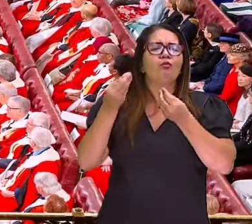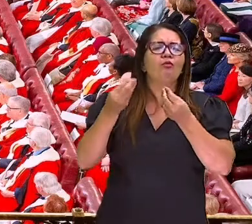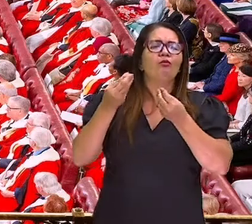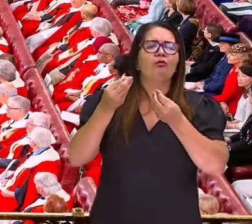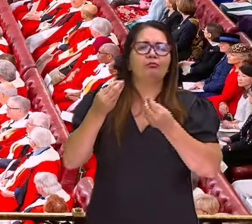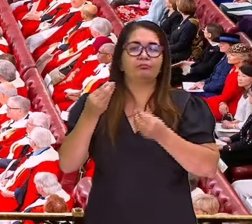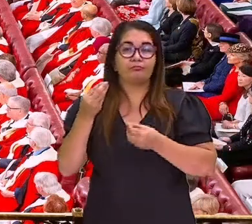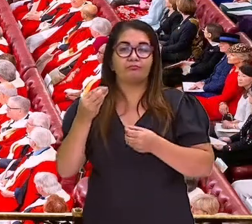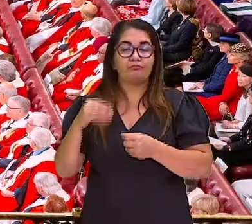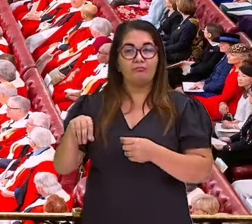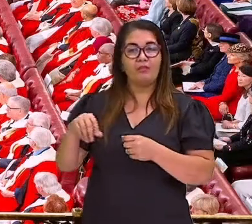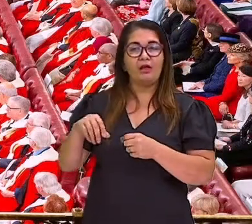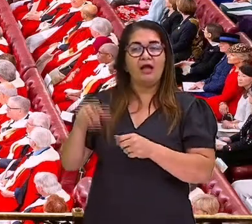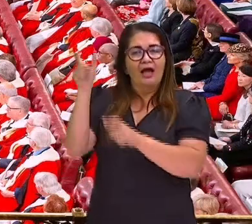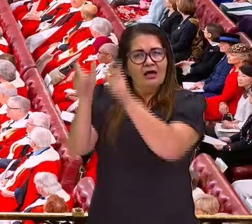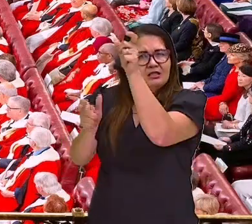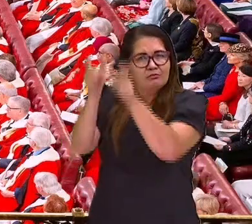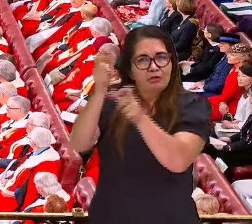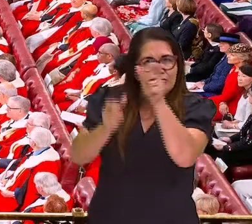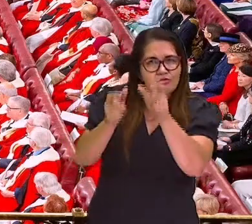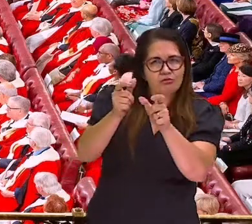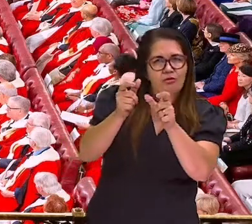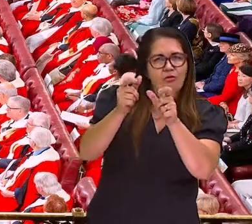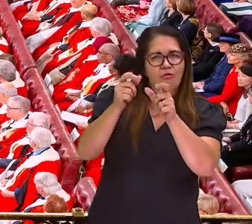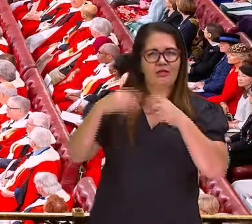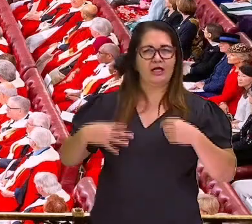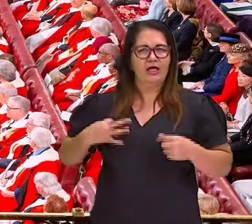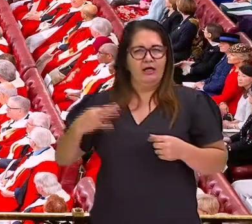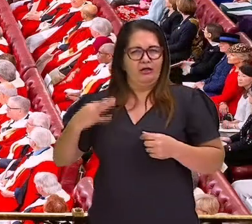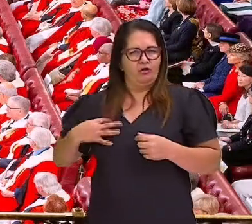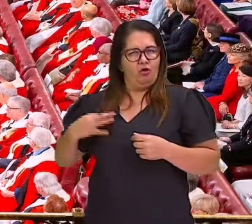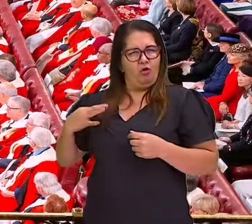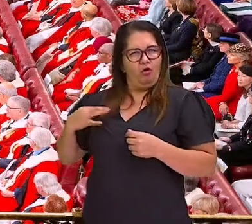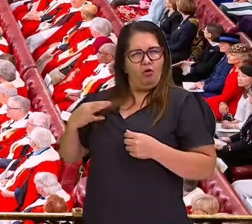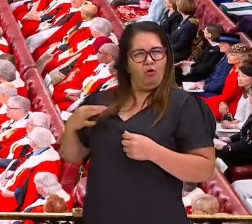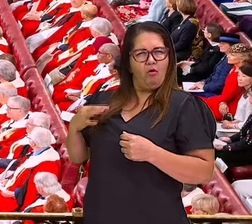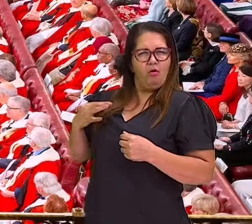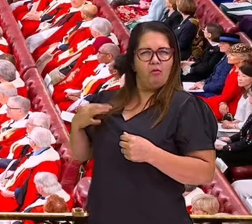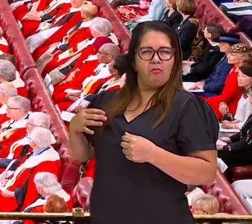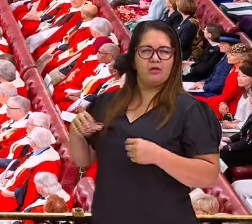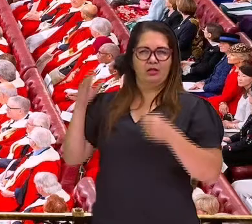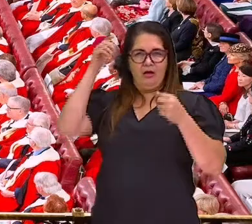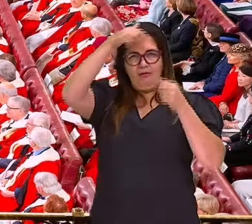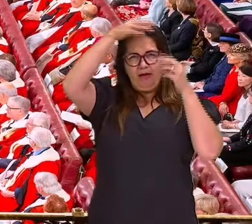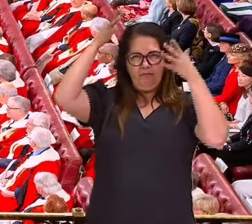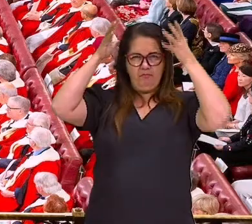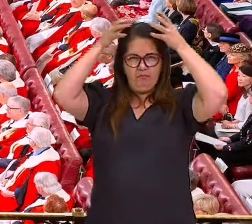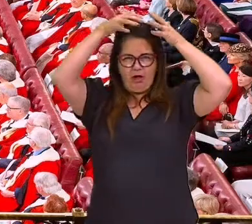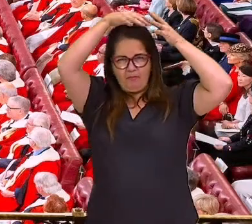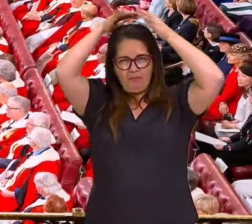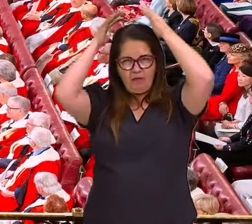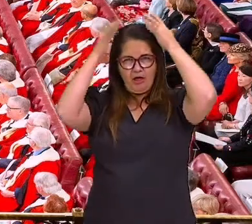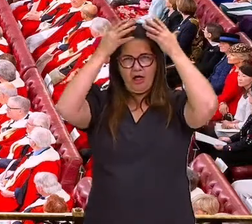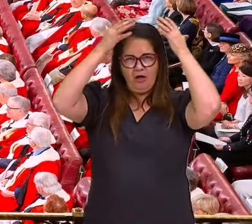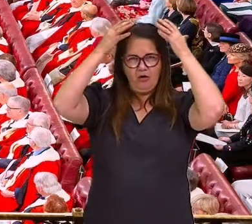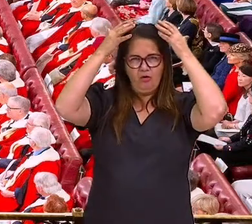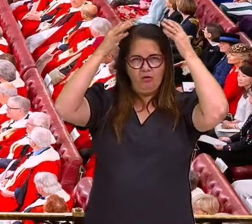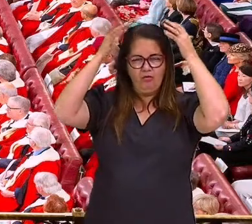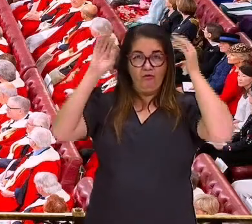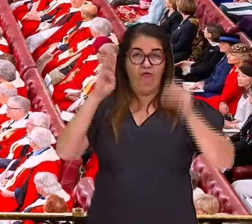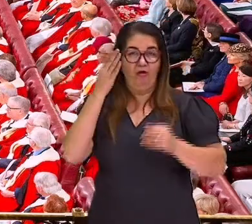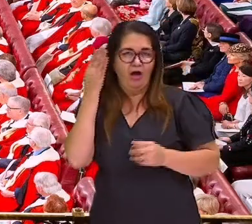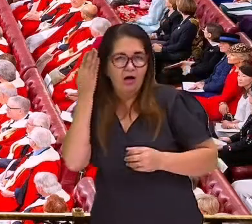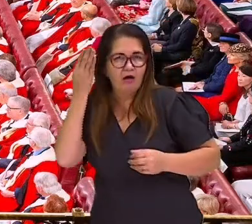mas há algumas cortes, alguns países que ainda mantêm essa tradição. E que é